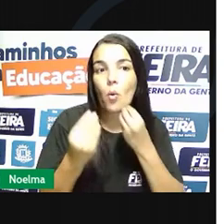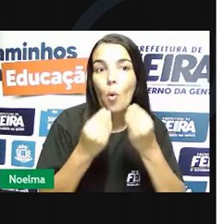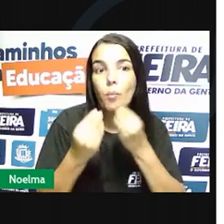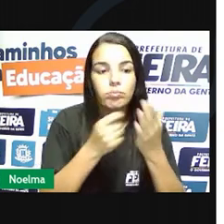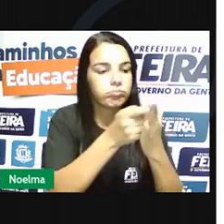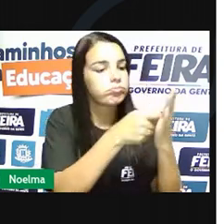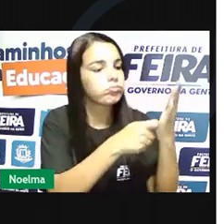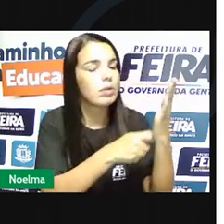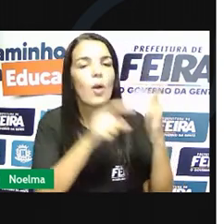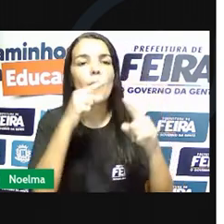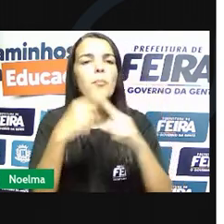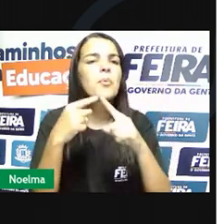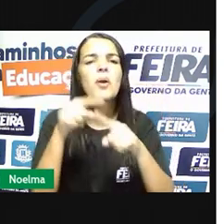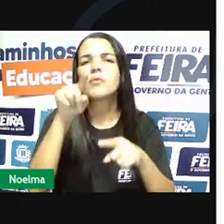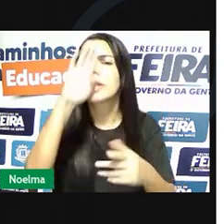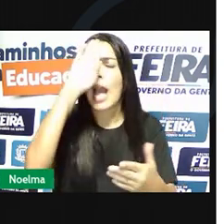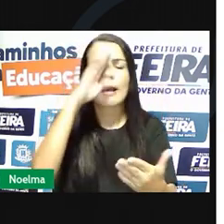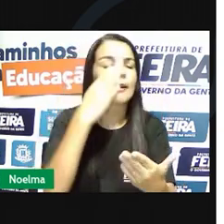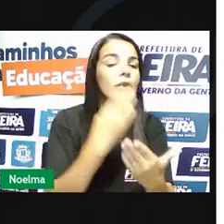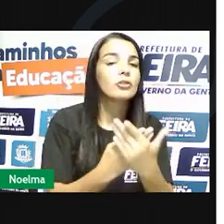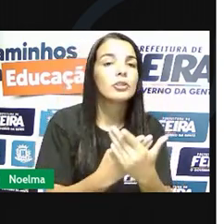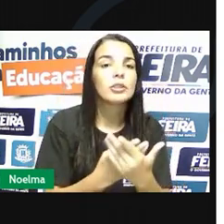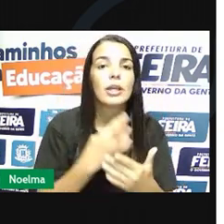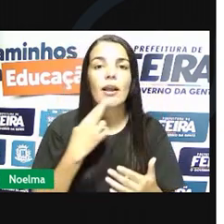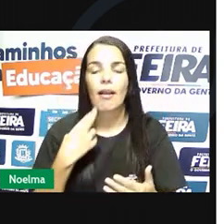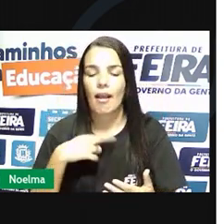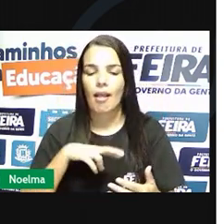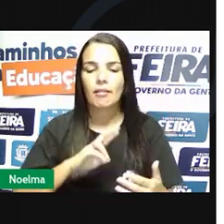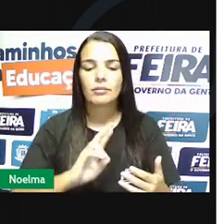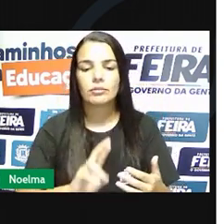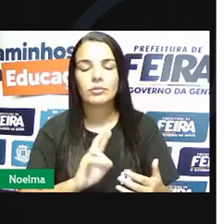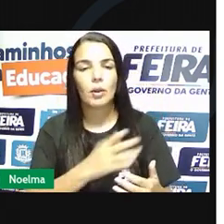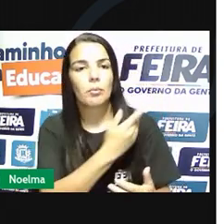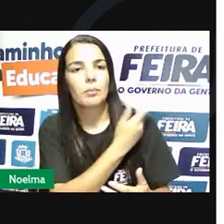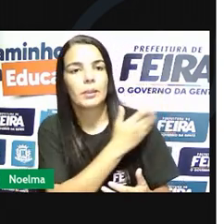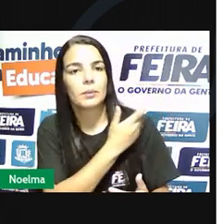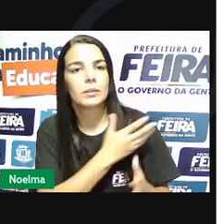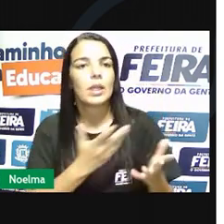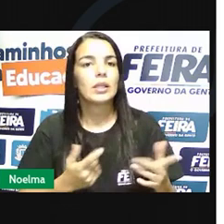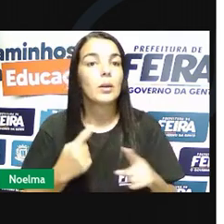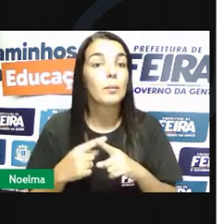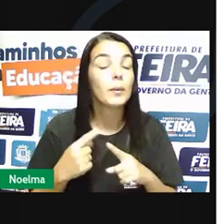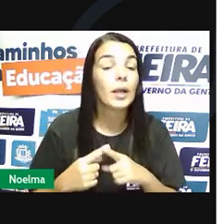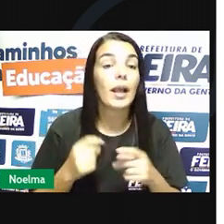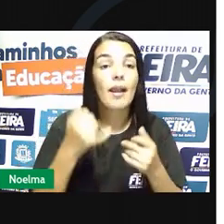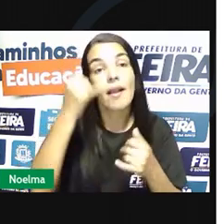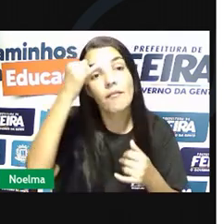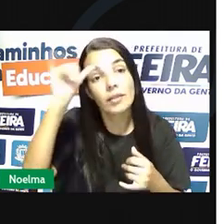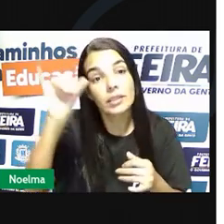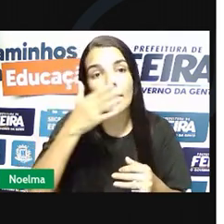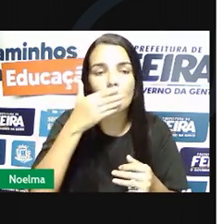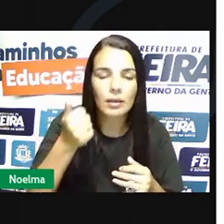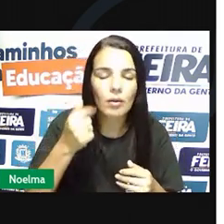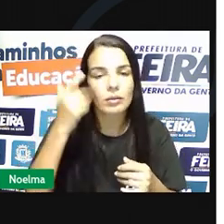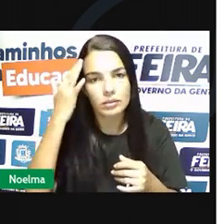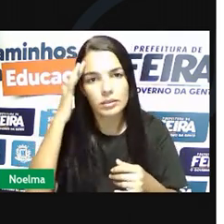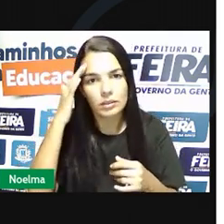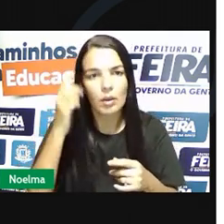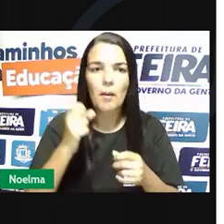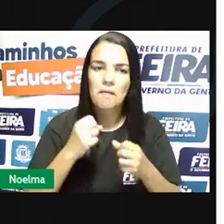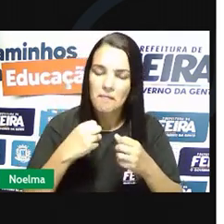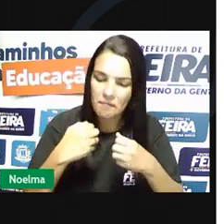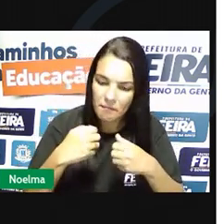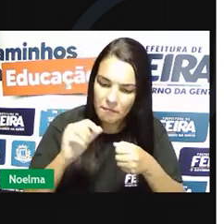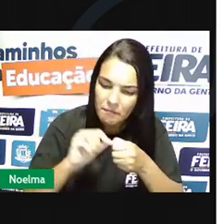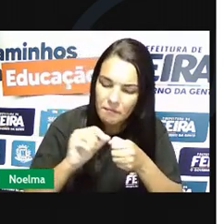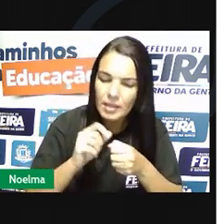você acredita naquilo. Você vai me dizer por quê que você acredita naquela opinião que você apresentou. Apresenta seus porquês,